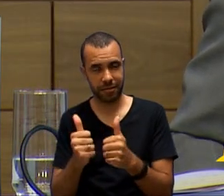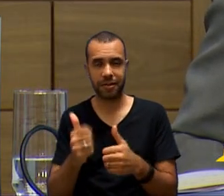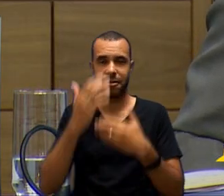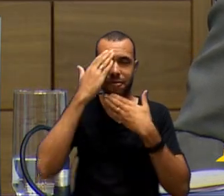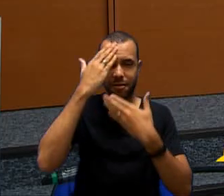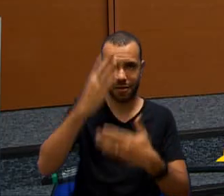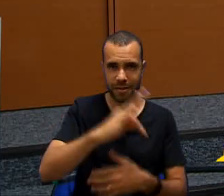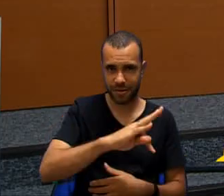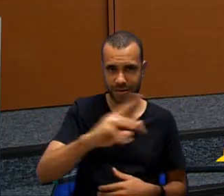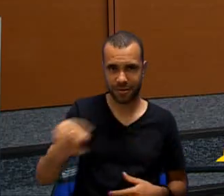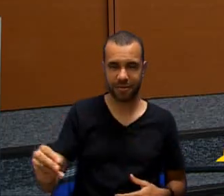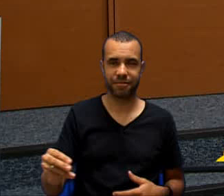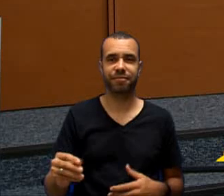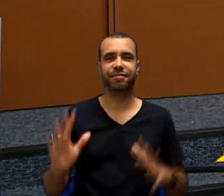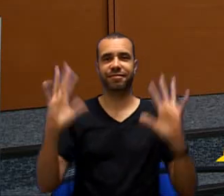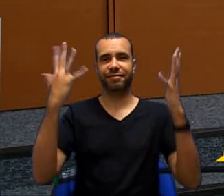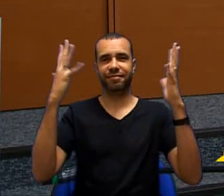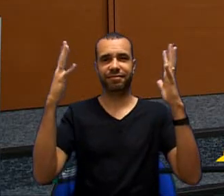todos.